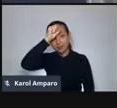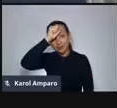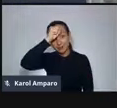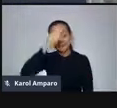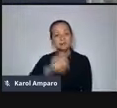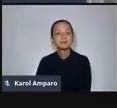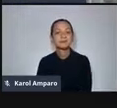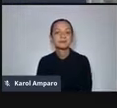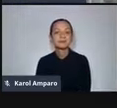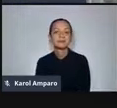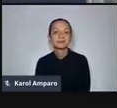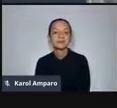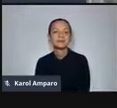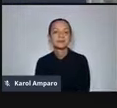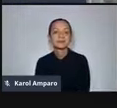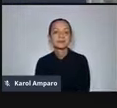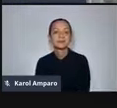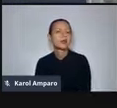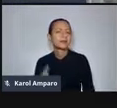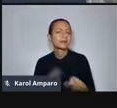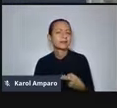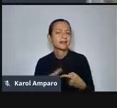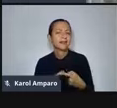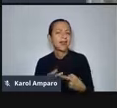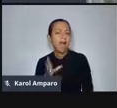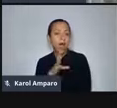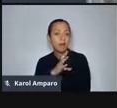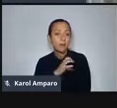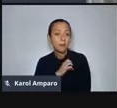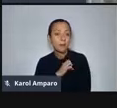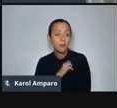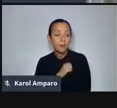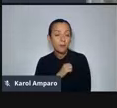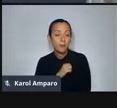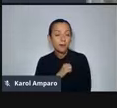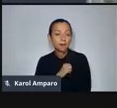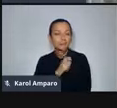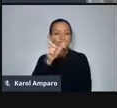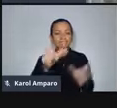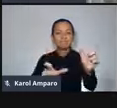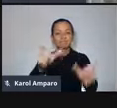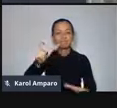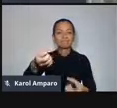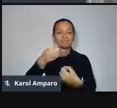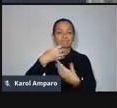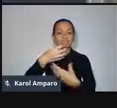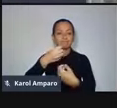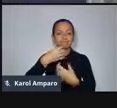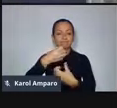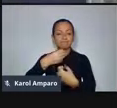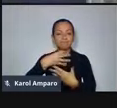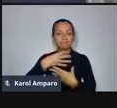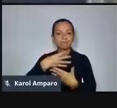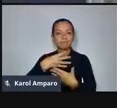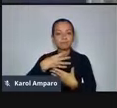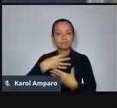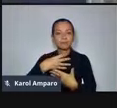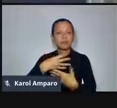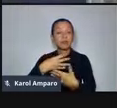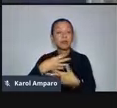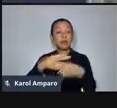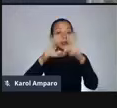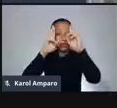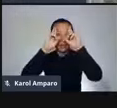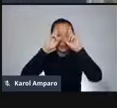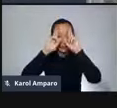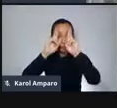Eu tenho que ter amor a todas as pessoas que estão me engrandecendo cada vez mais. E respeitar